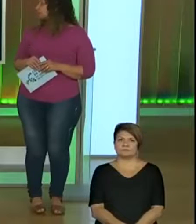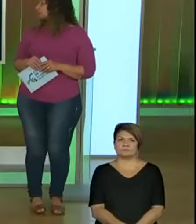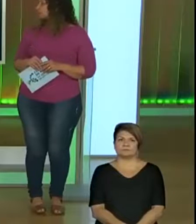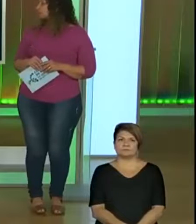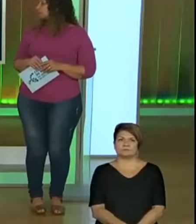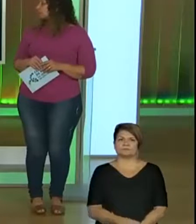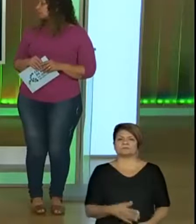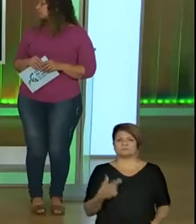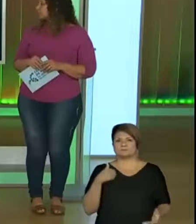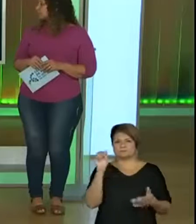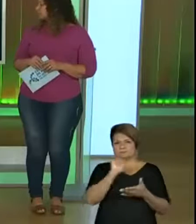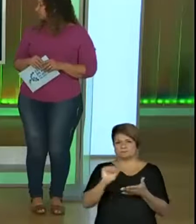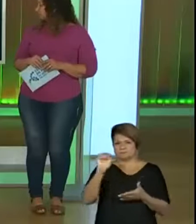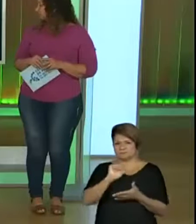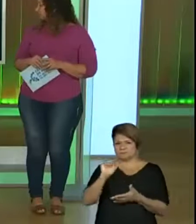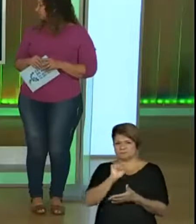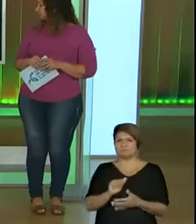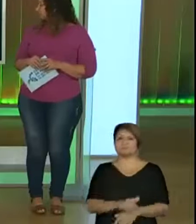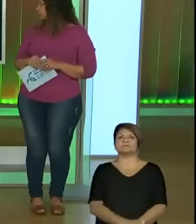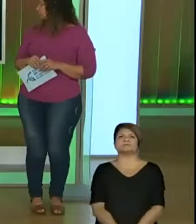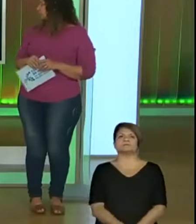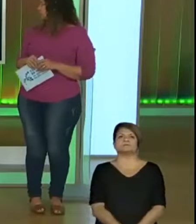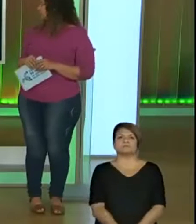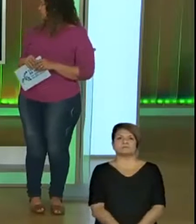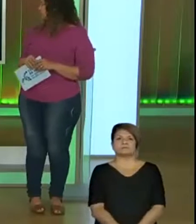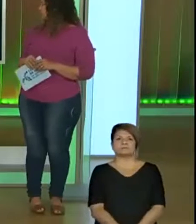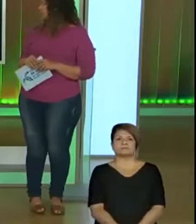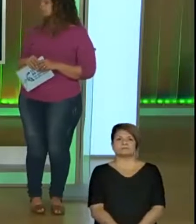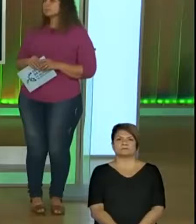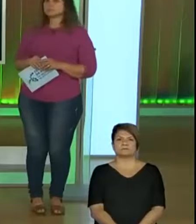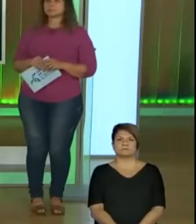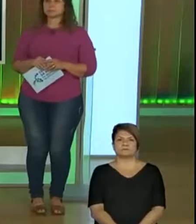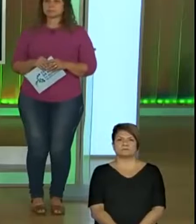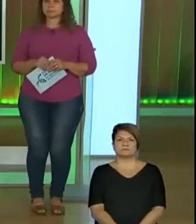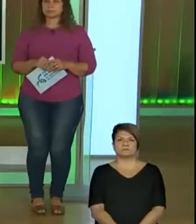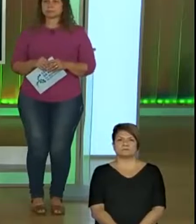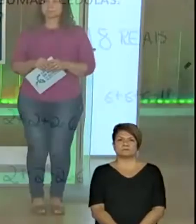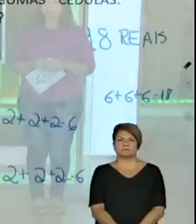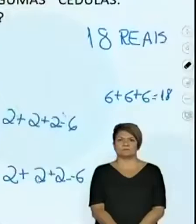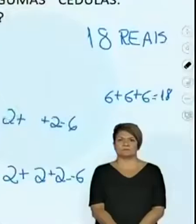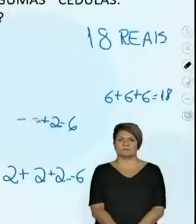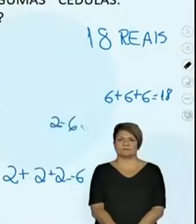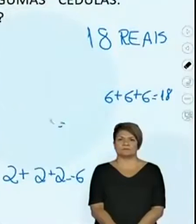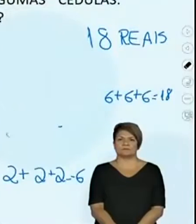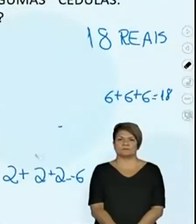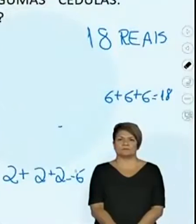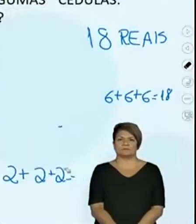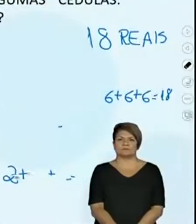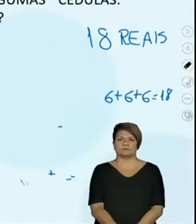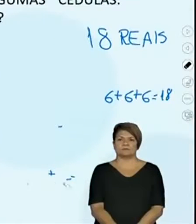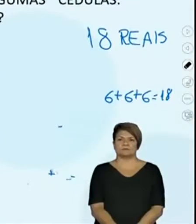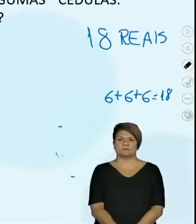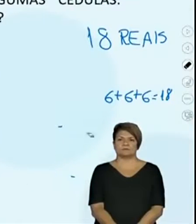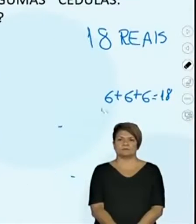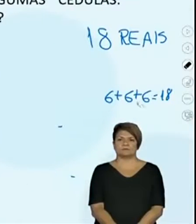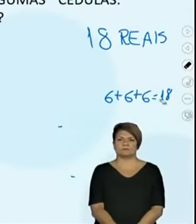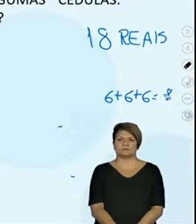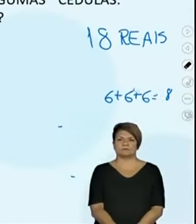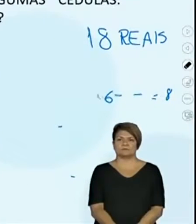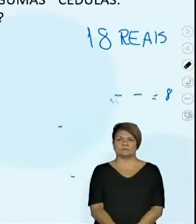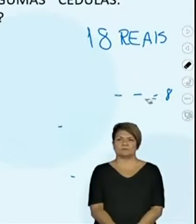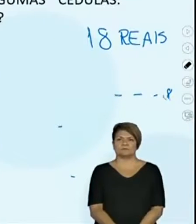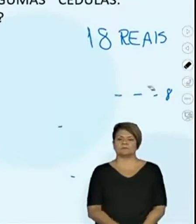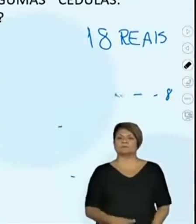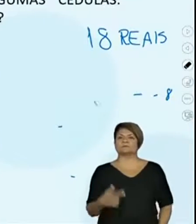senão a gente não consegue perceber isso. Para a gente ter espaço, eu vou apagar essa estratégia. Para a gente ir para